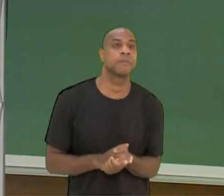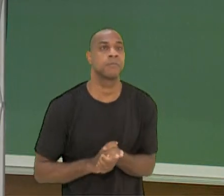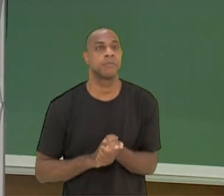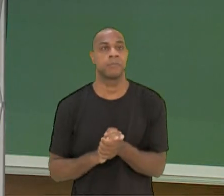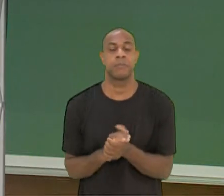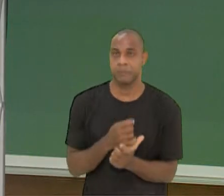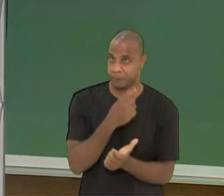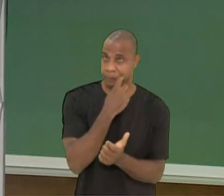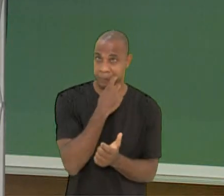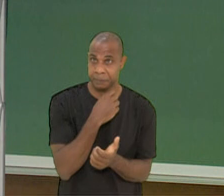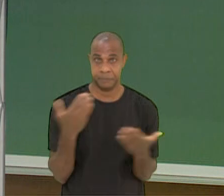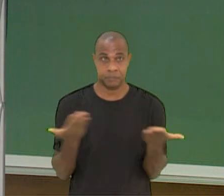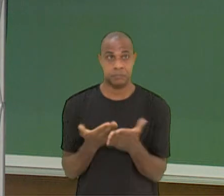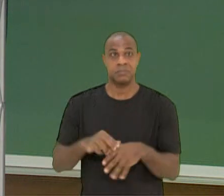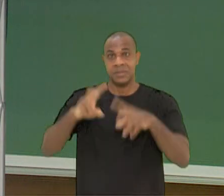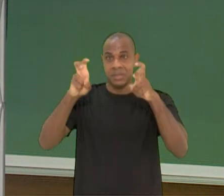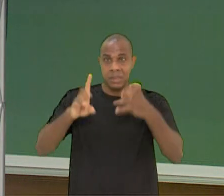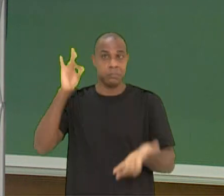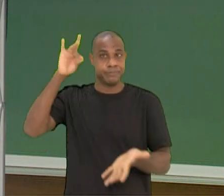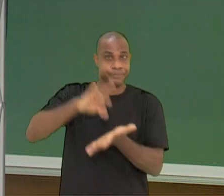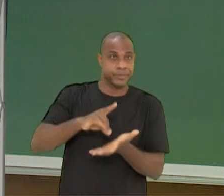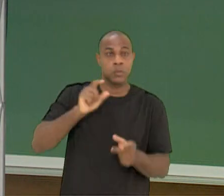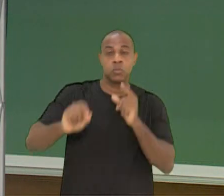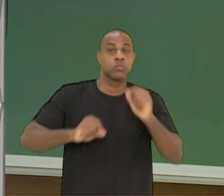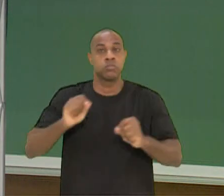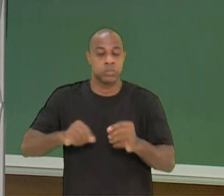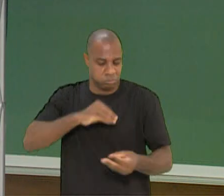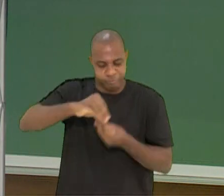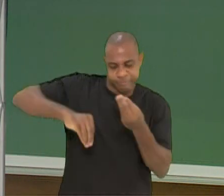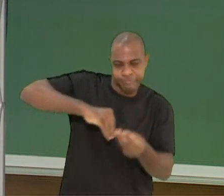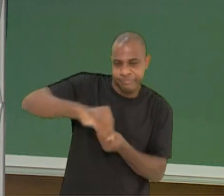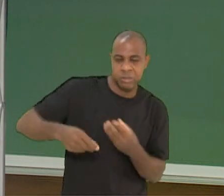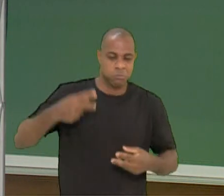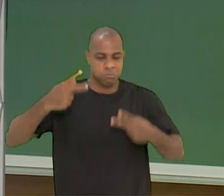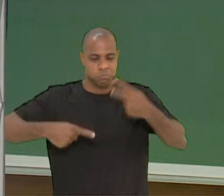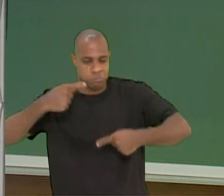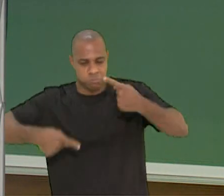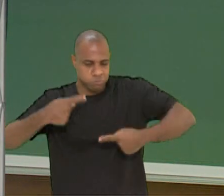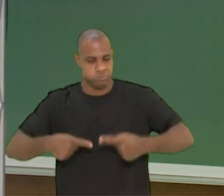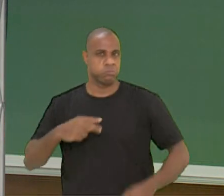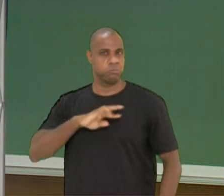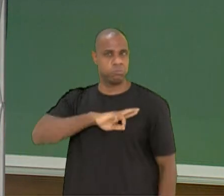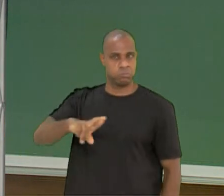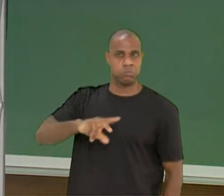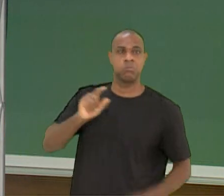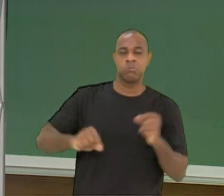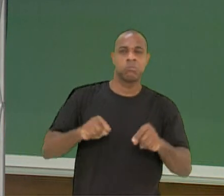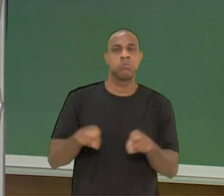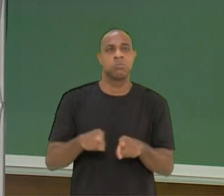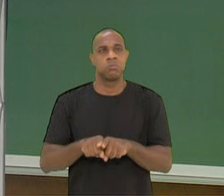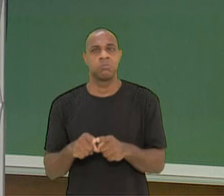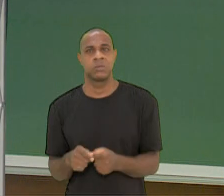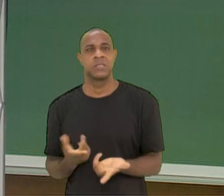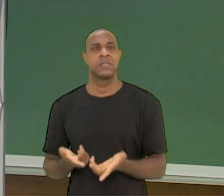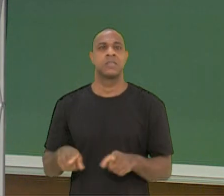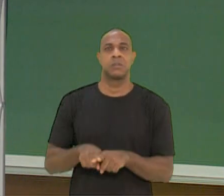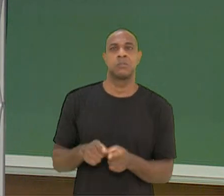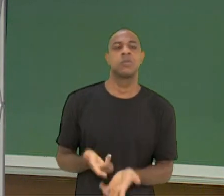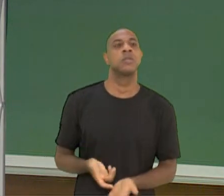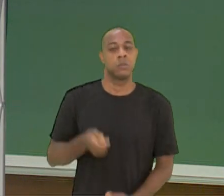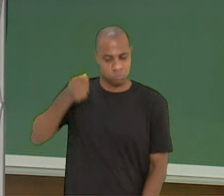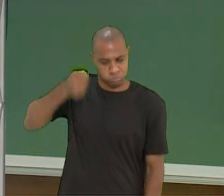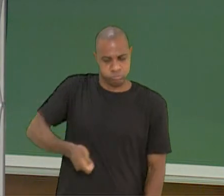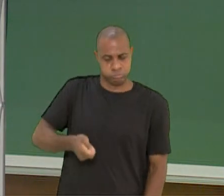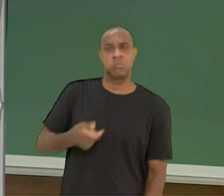sobre o tema original da aula, dessa mistura da política com a religião e dos extremismos, dos